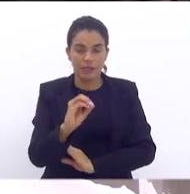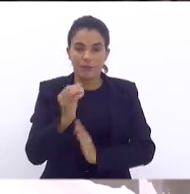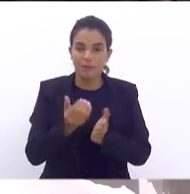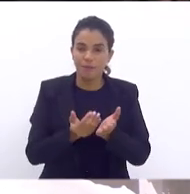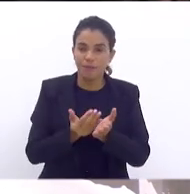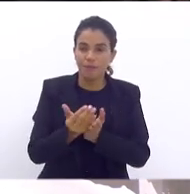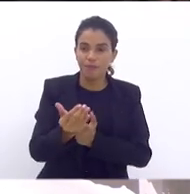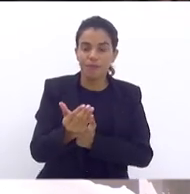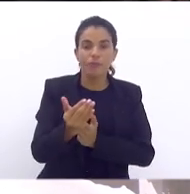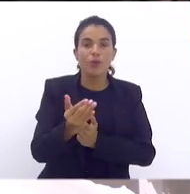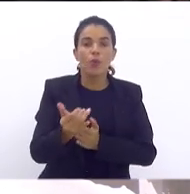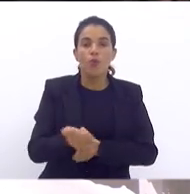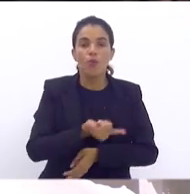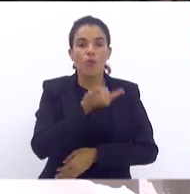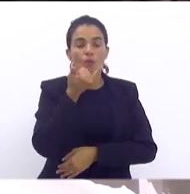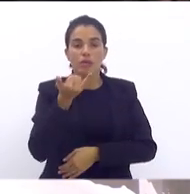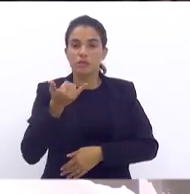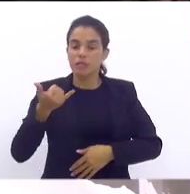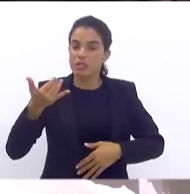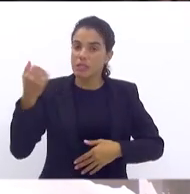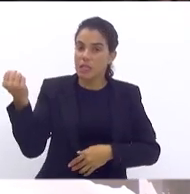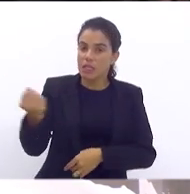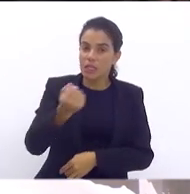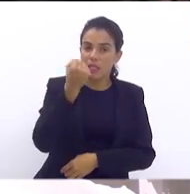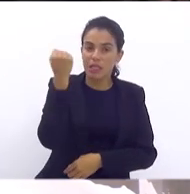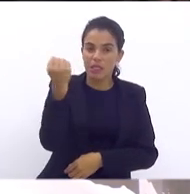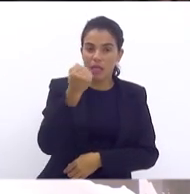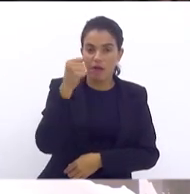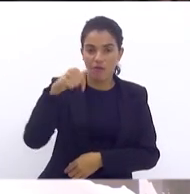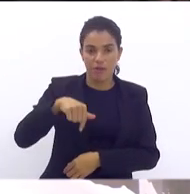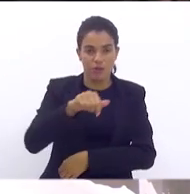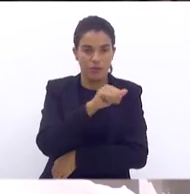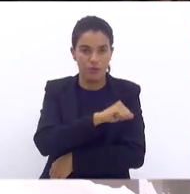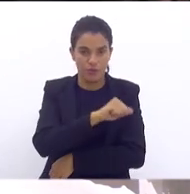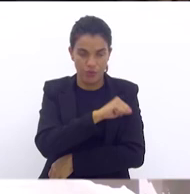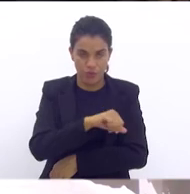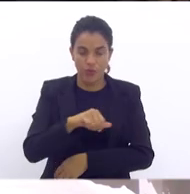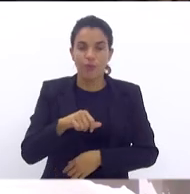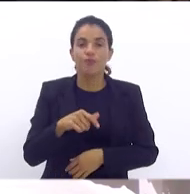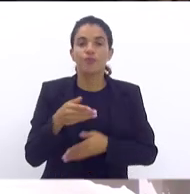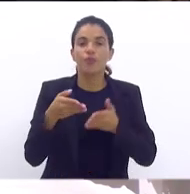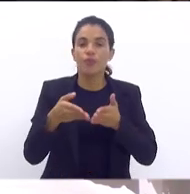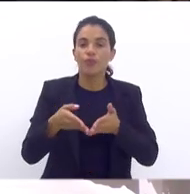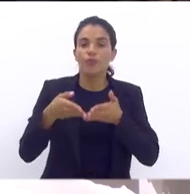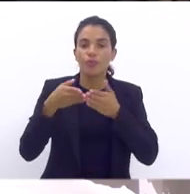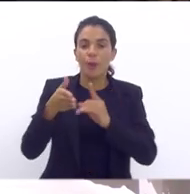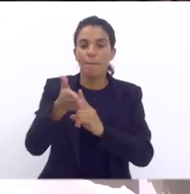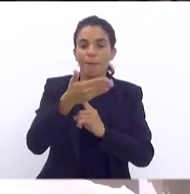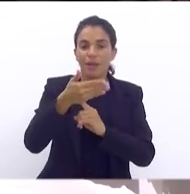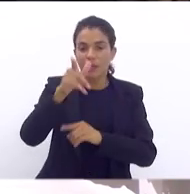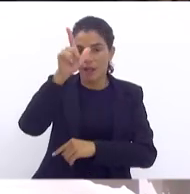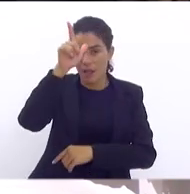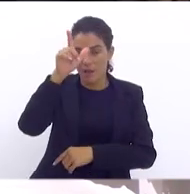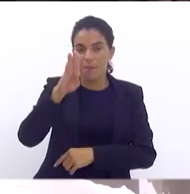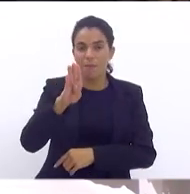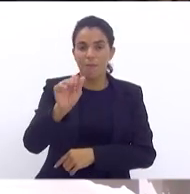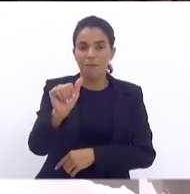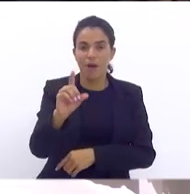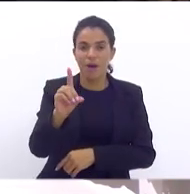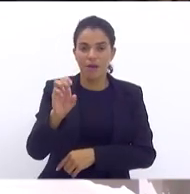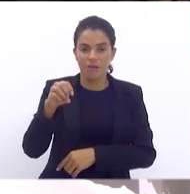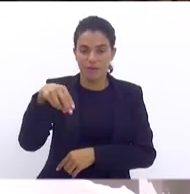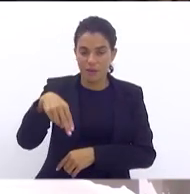partir de um acidente da navegação muito grave que ocorreu aqui no estado do Rio de Janeiro, com um navio de bandeira alemã chamado Baden.